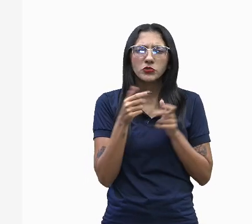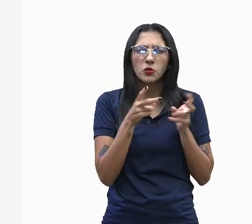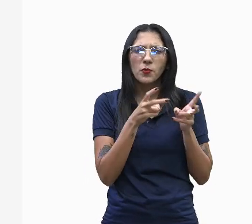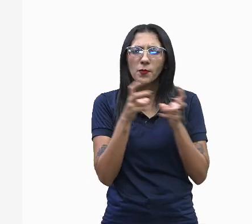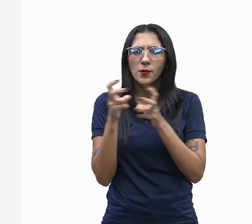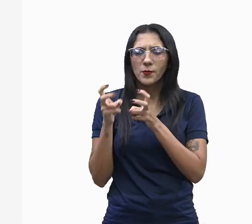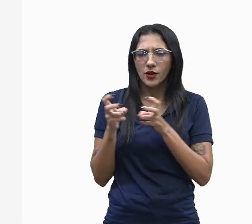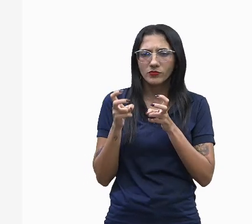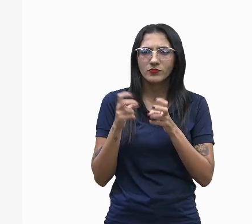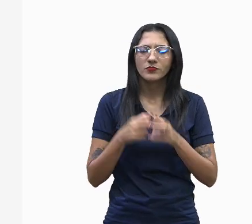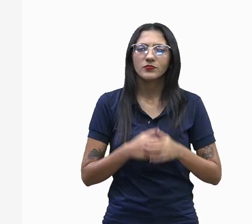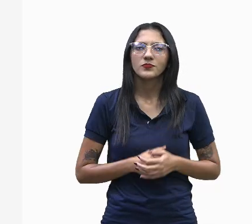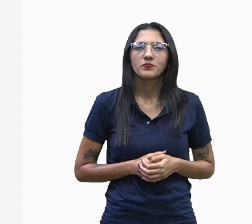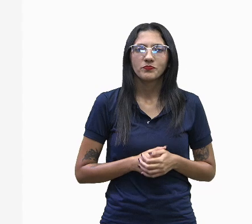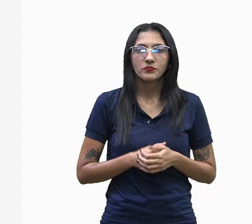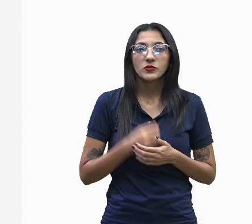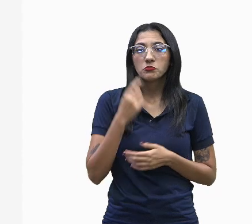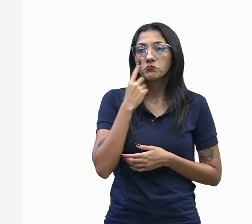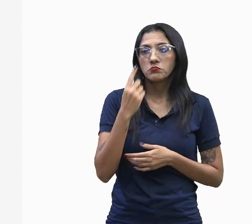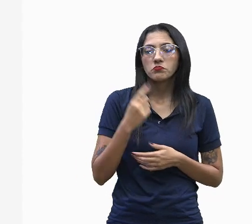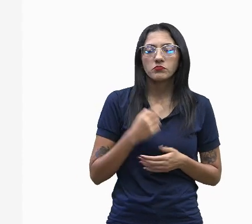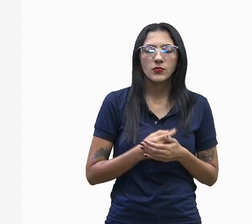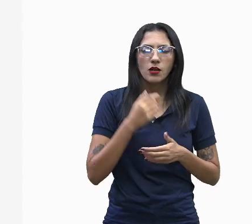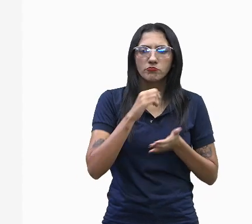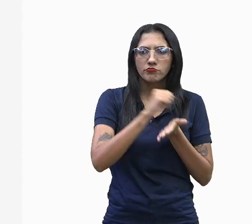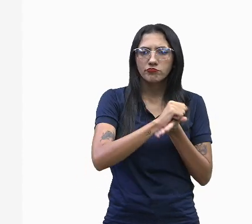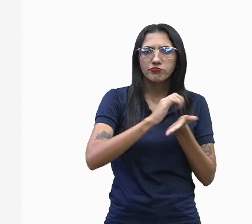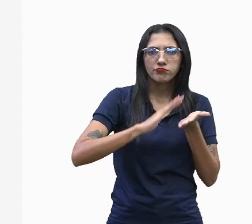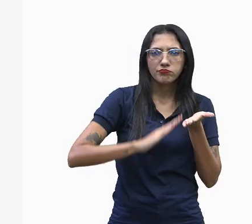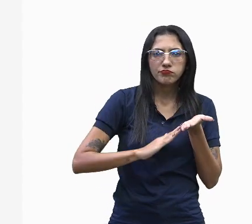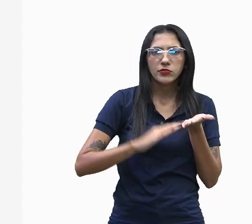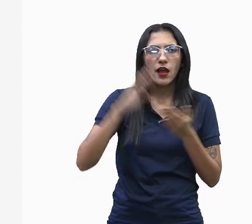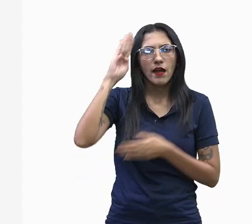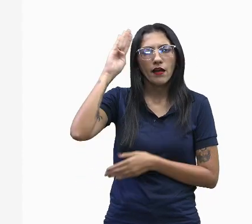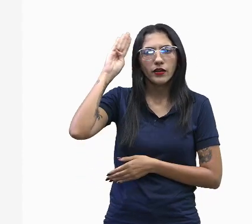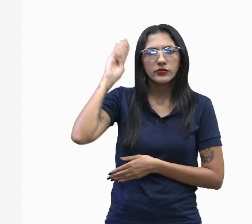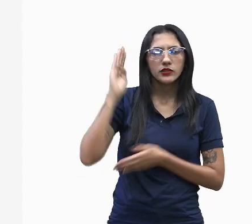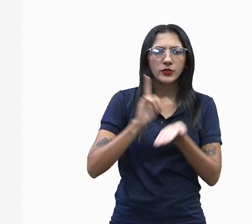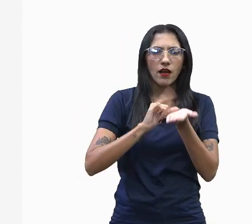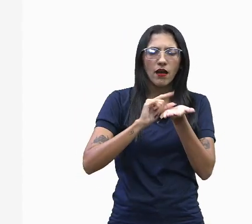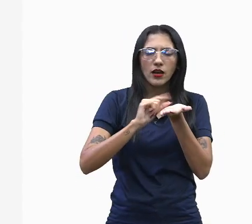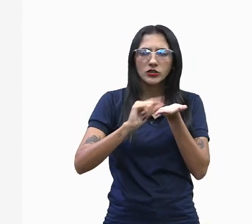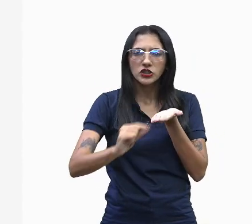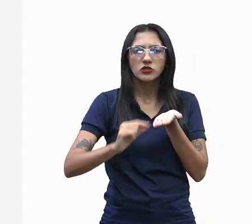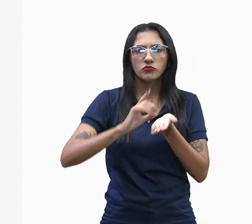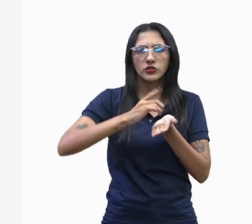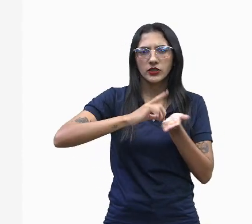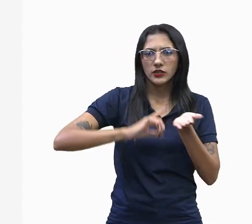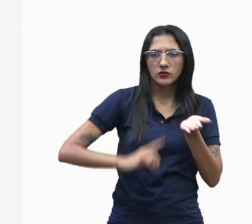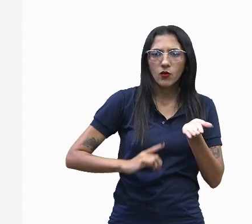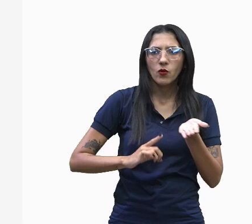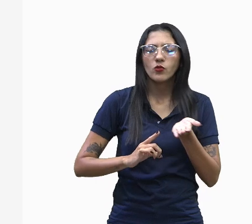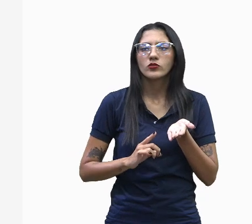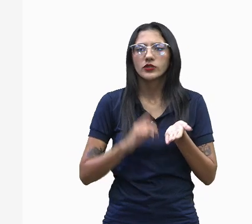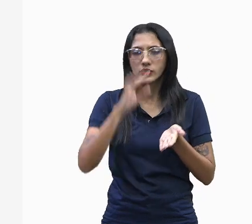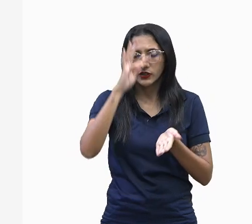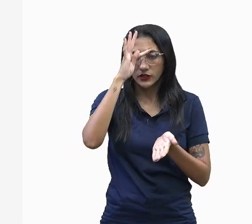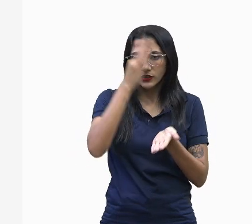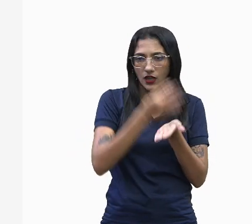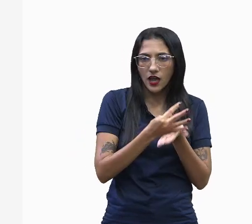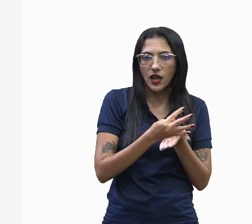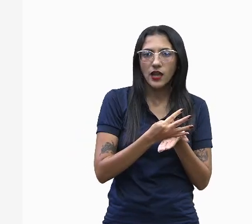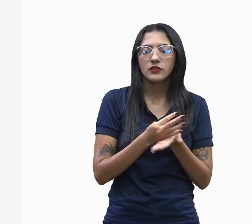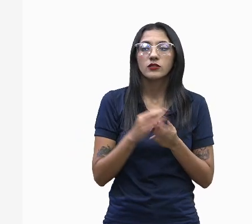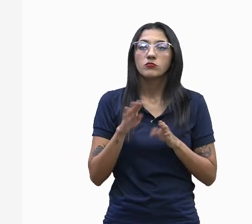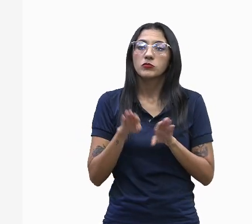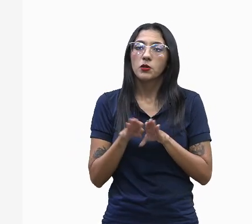intertextualidade. Trabalhos acadêmicos, como artigos, dissertações, nas artes, como poesia,